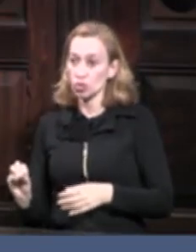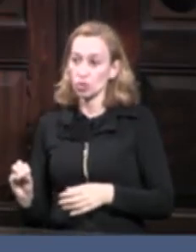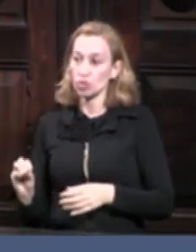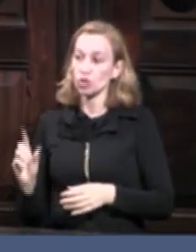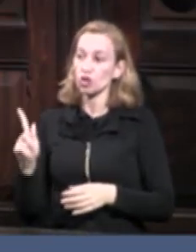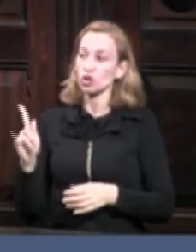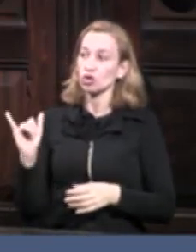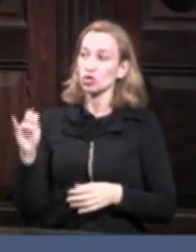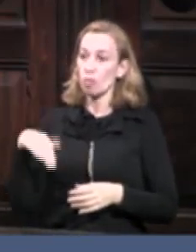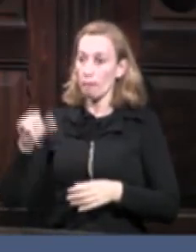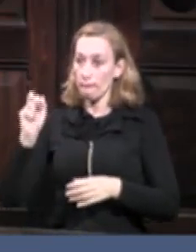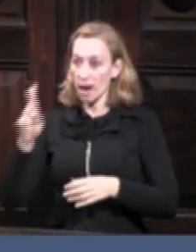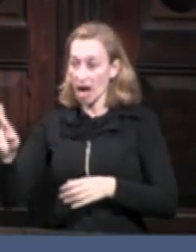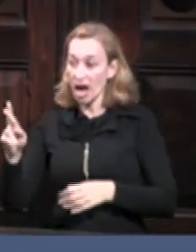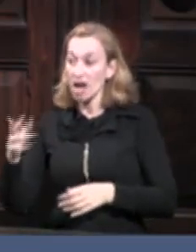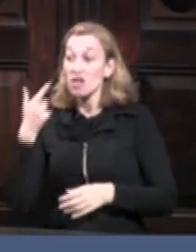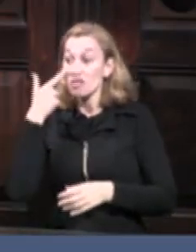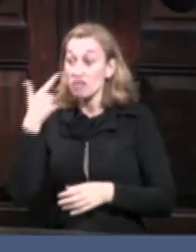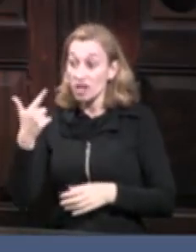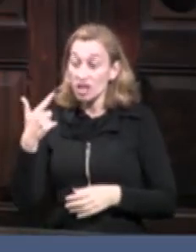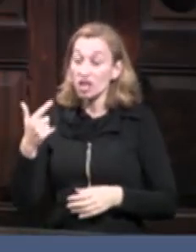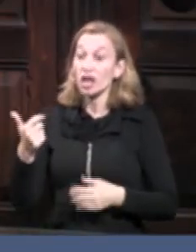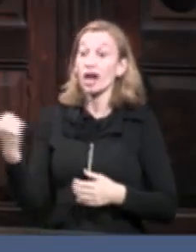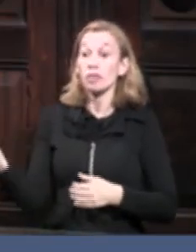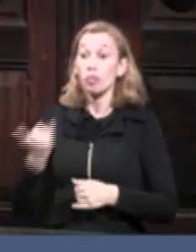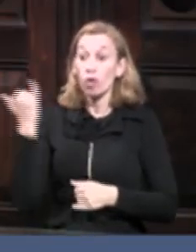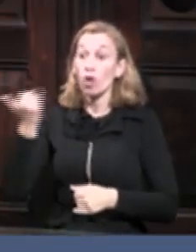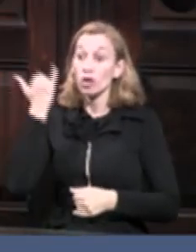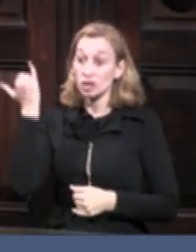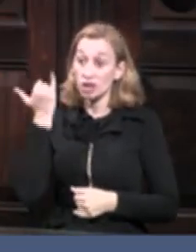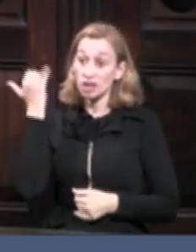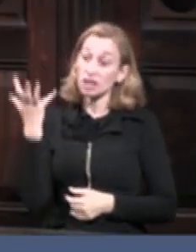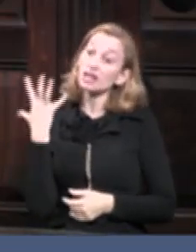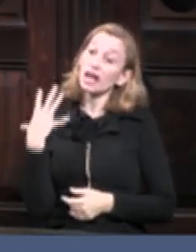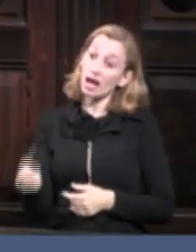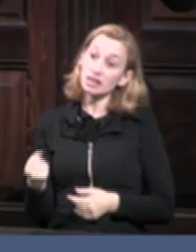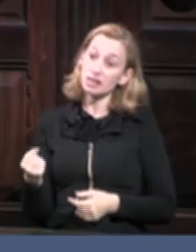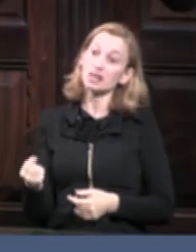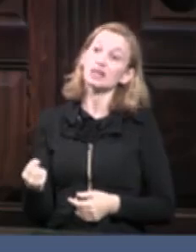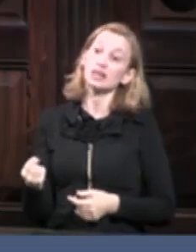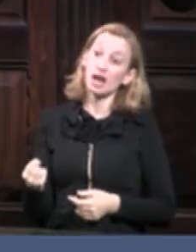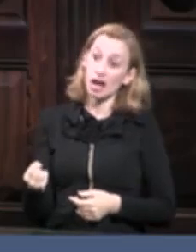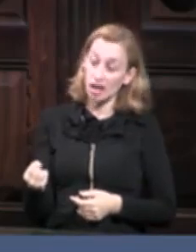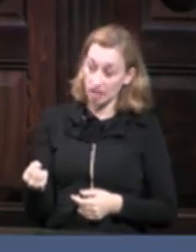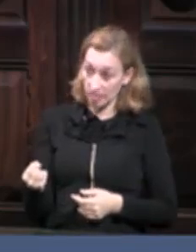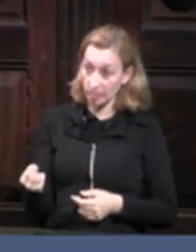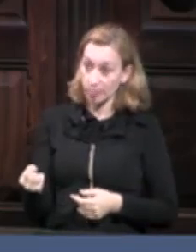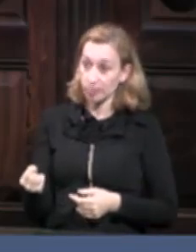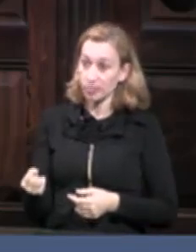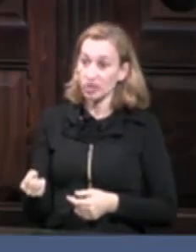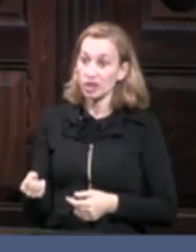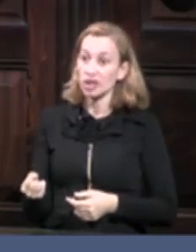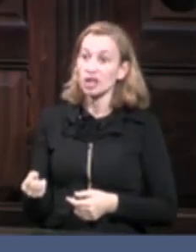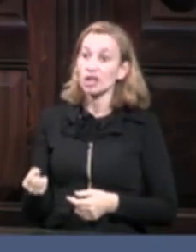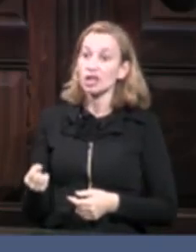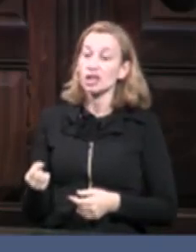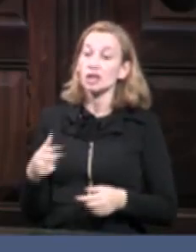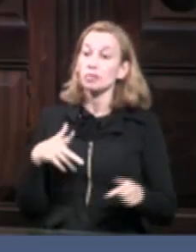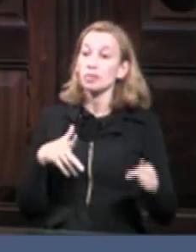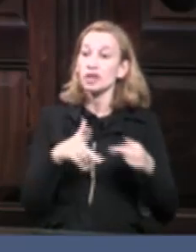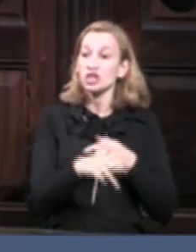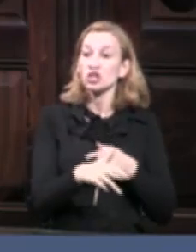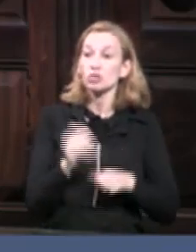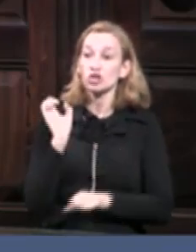do Rio, dando legitimidade a essa legislação, impedindo o Estado de gastar milhões